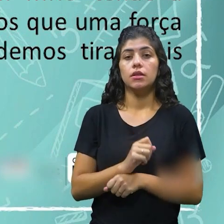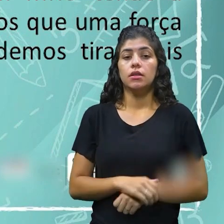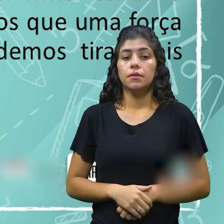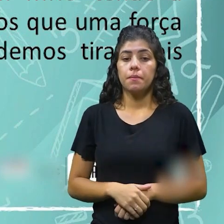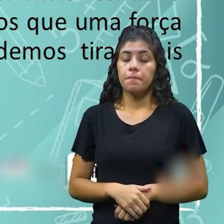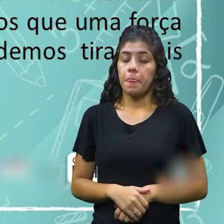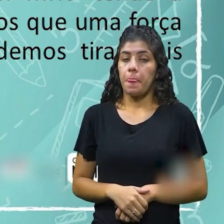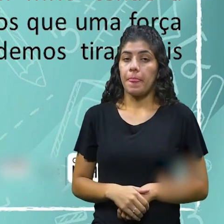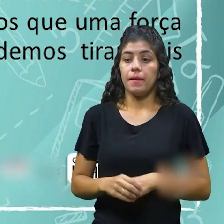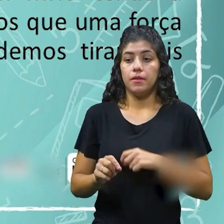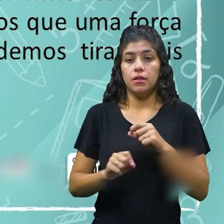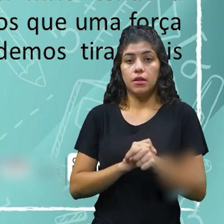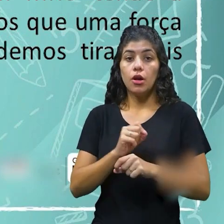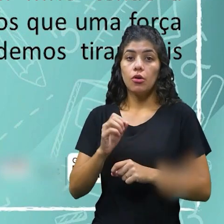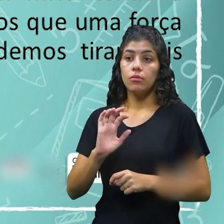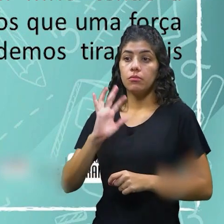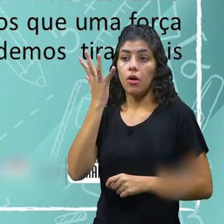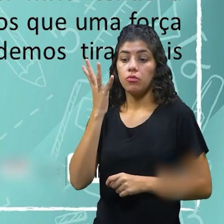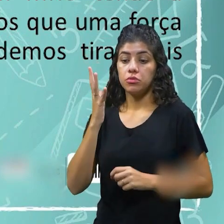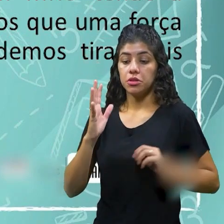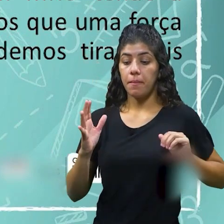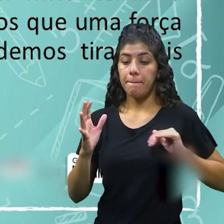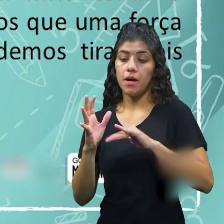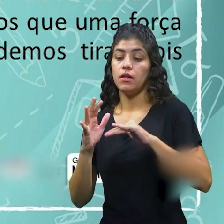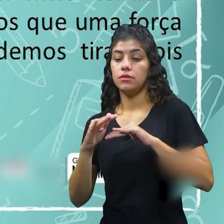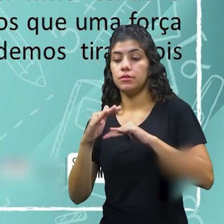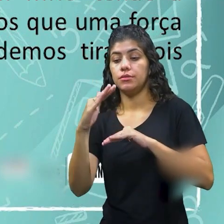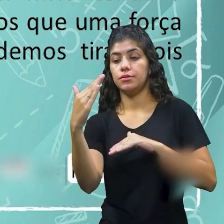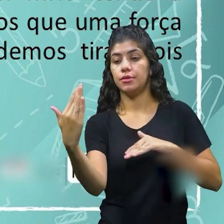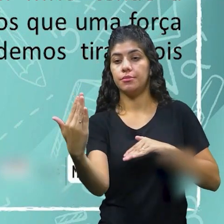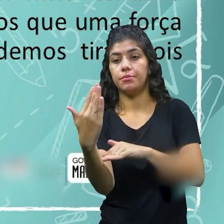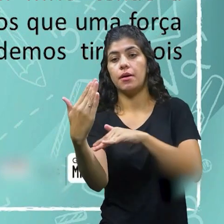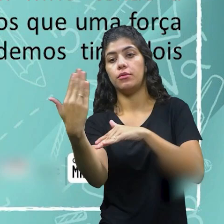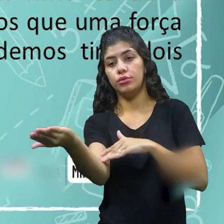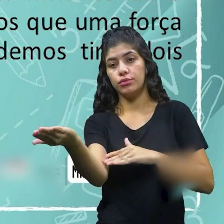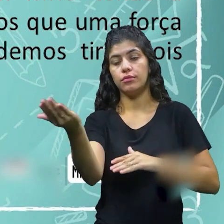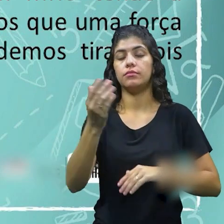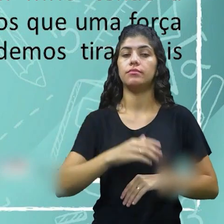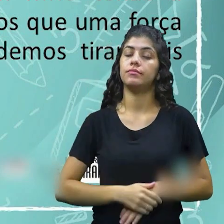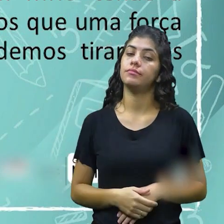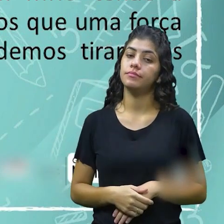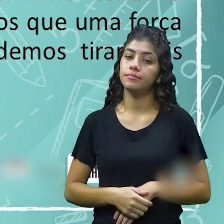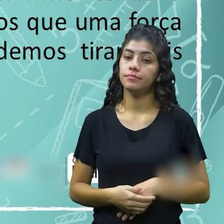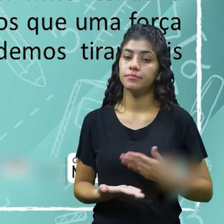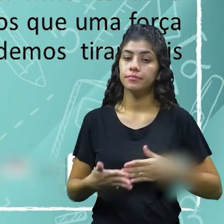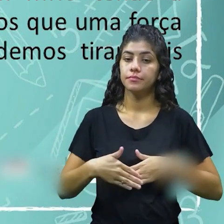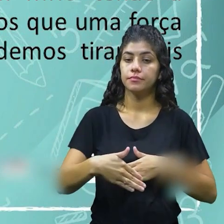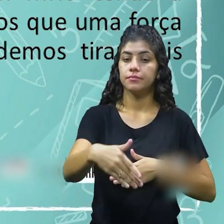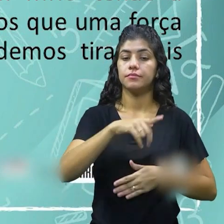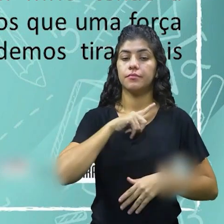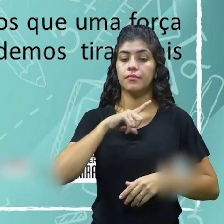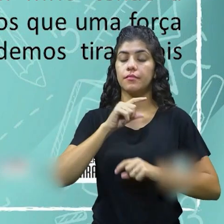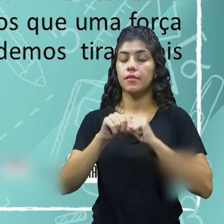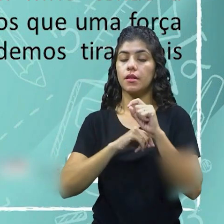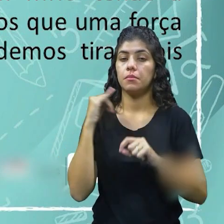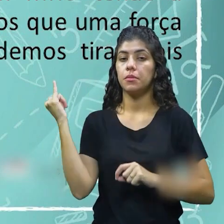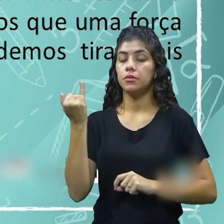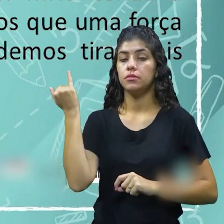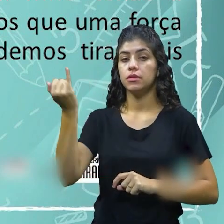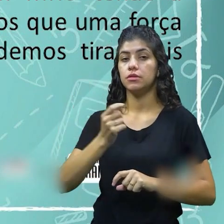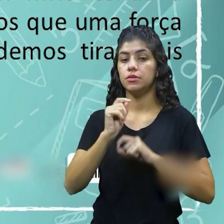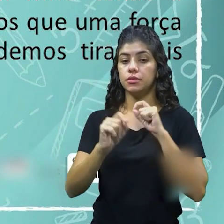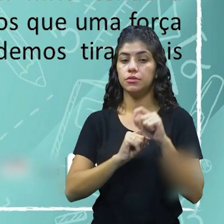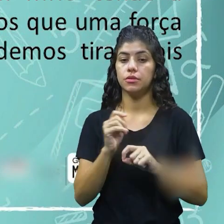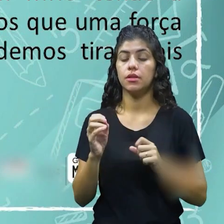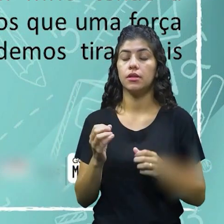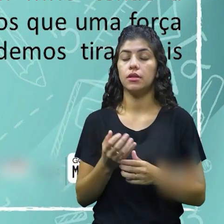a menos que uma força resultante não nula seja aplicada sobre ele. Daqui podemos tirar 2 conceitos importantes: